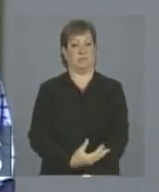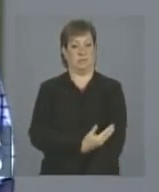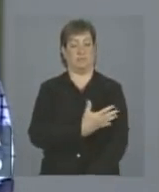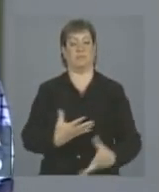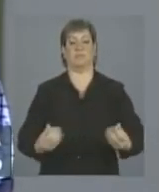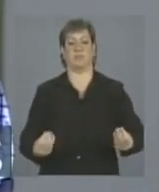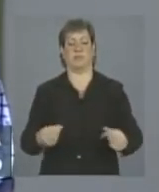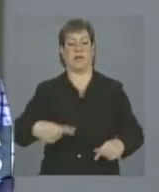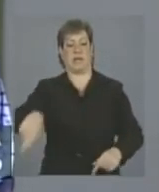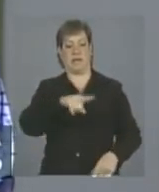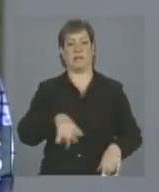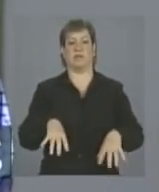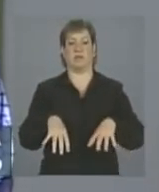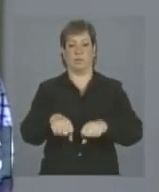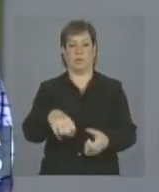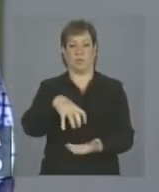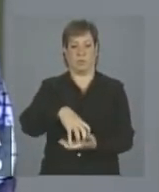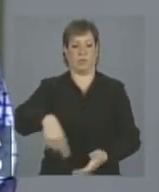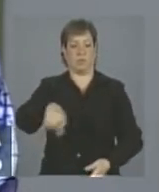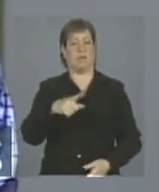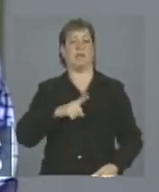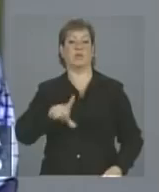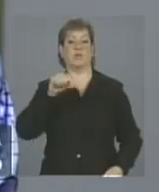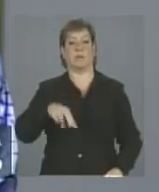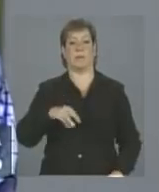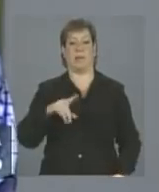imensamente que essa turma tenha escolhido a Milena.